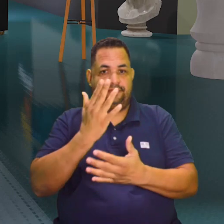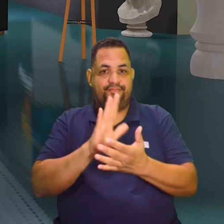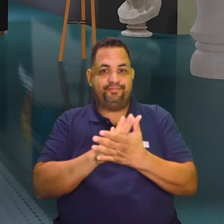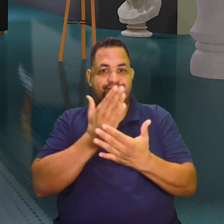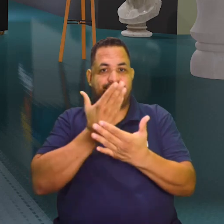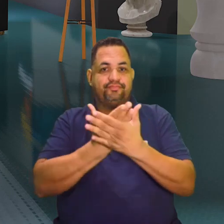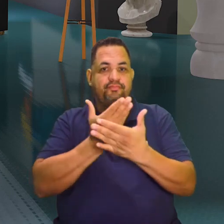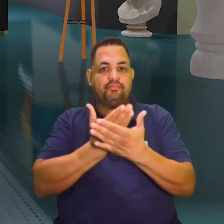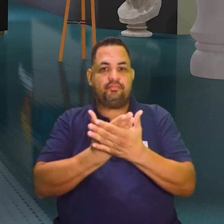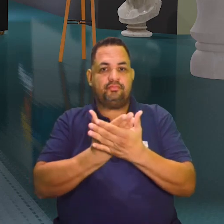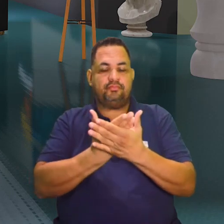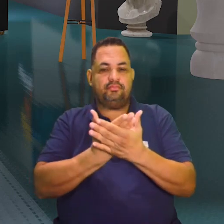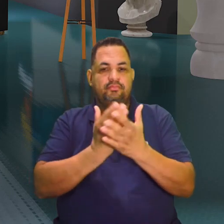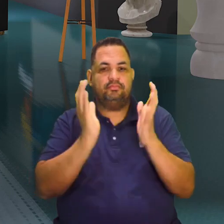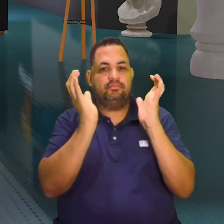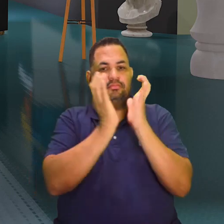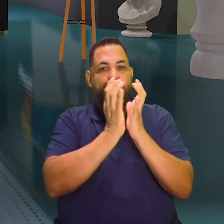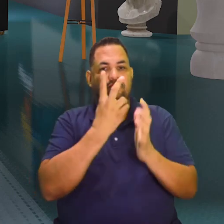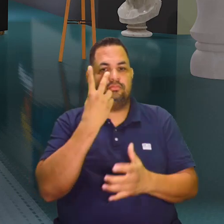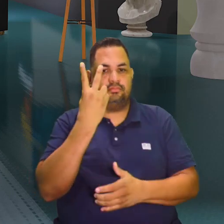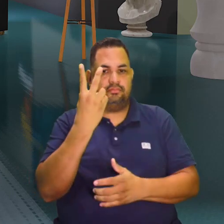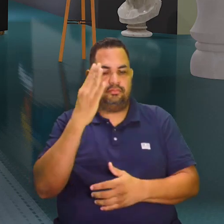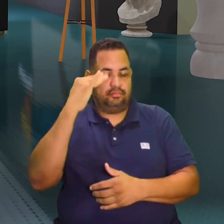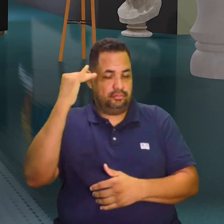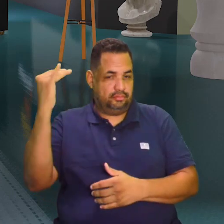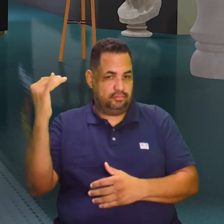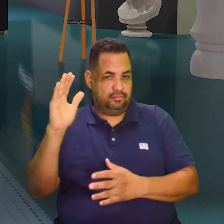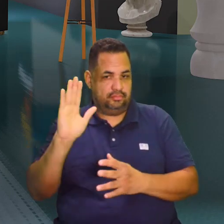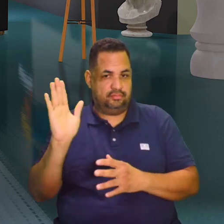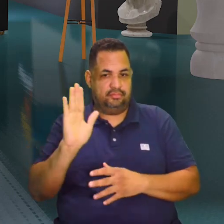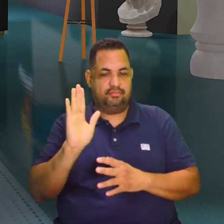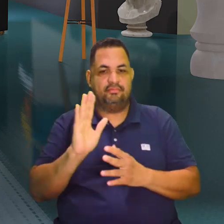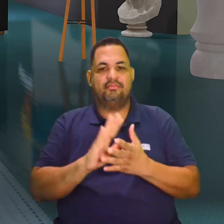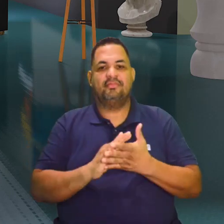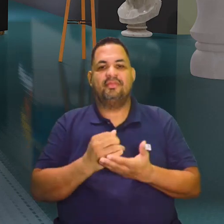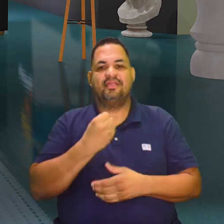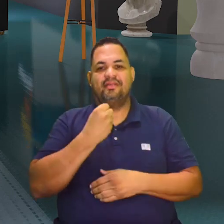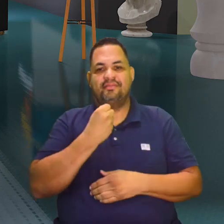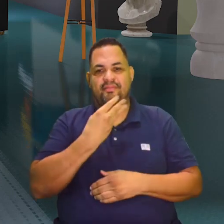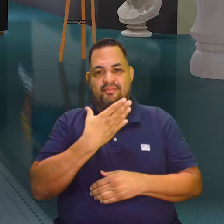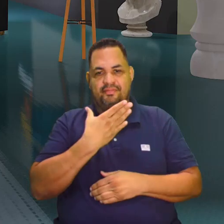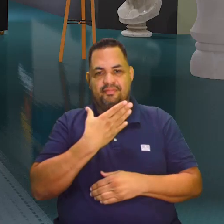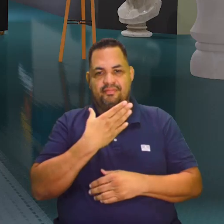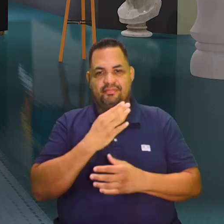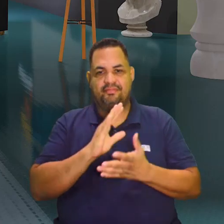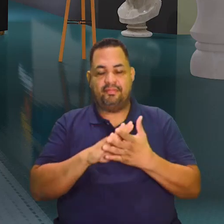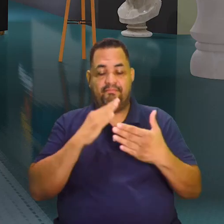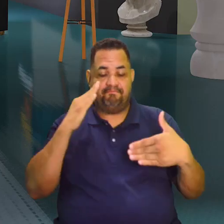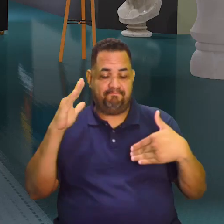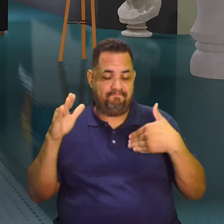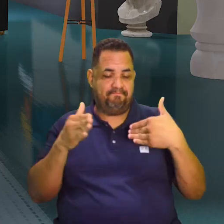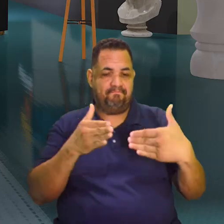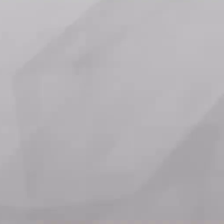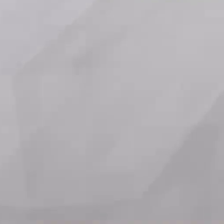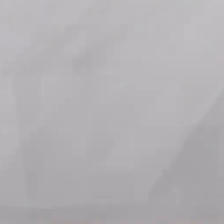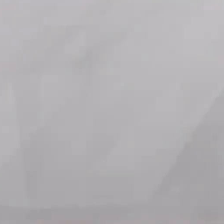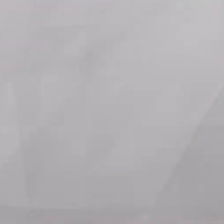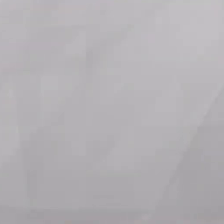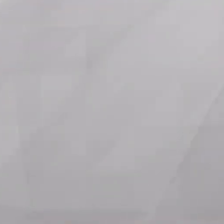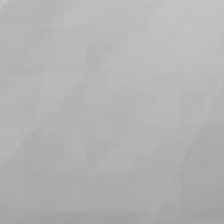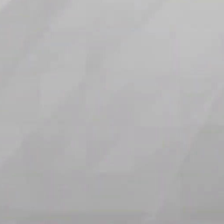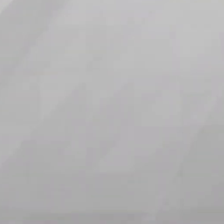nossos estudos na unidade 2. Sucesso e tudo de bom e foco aí nos estudos.